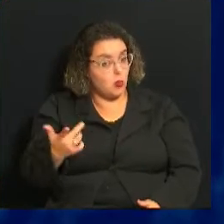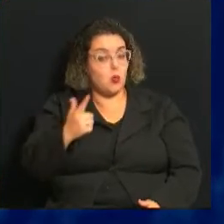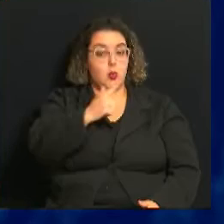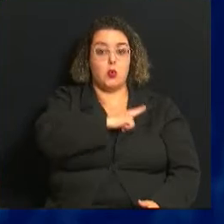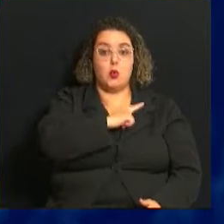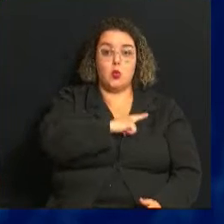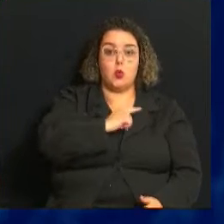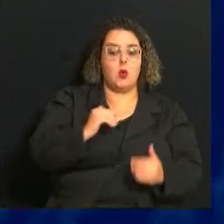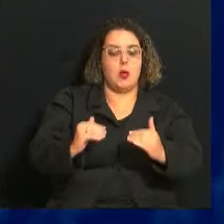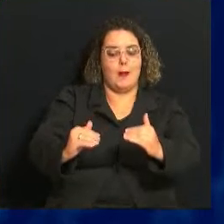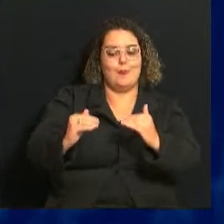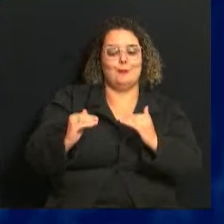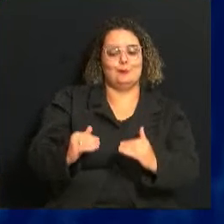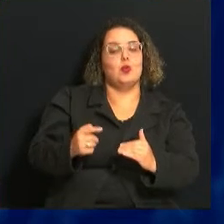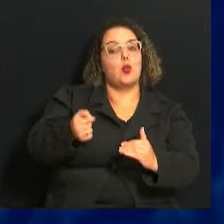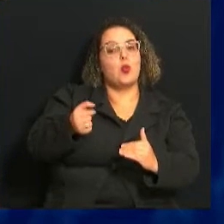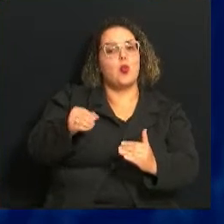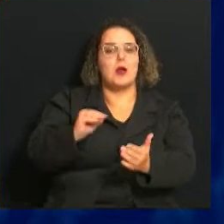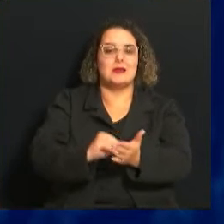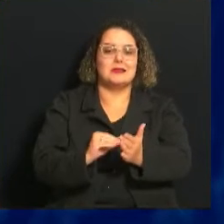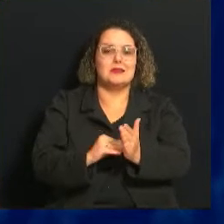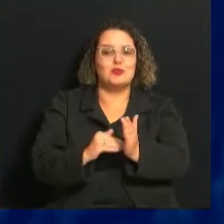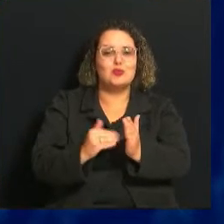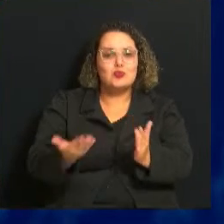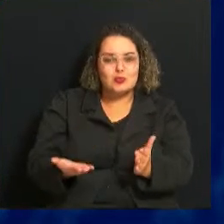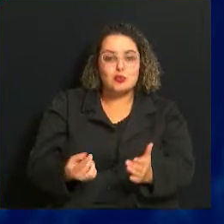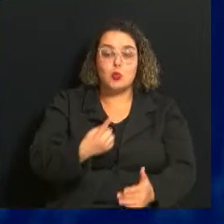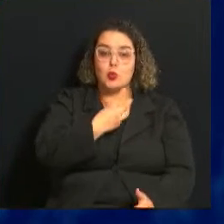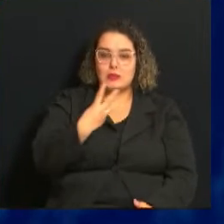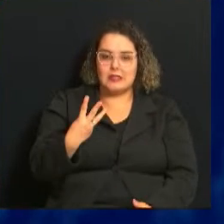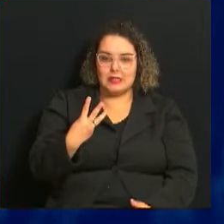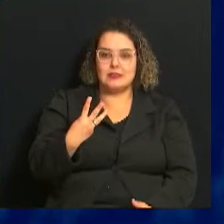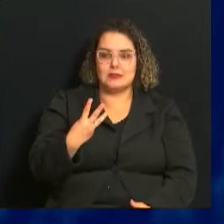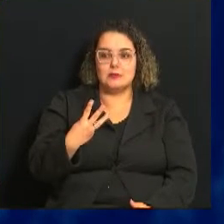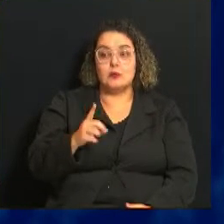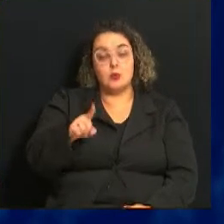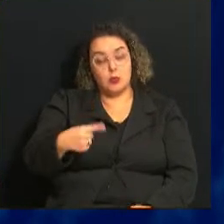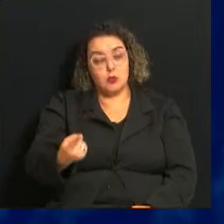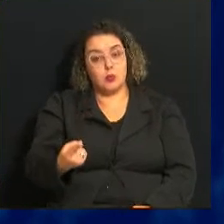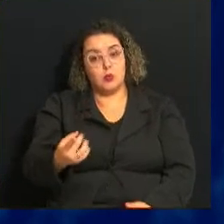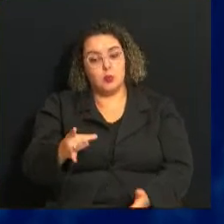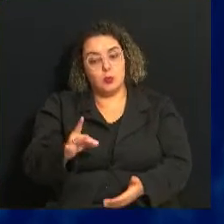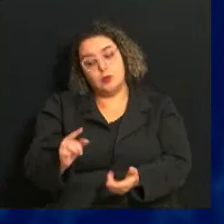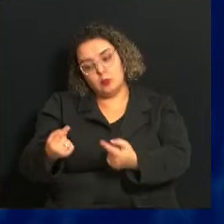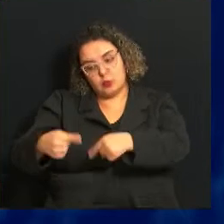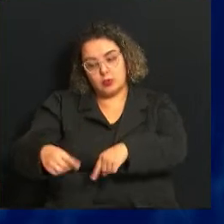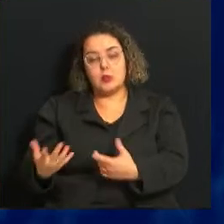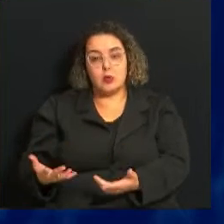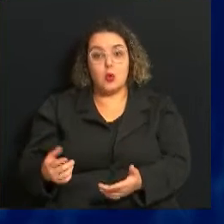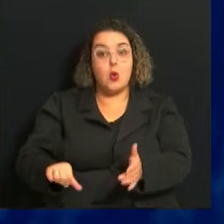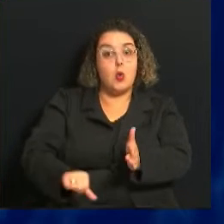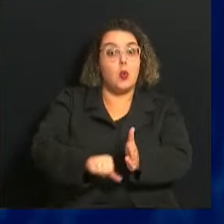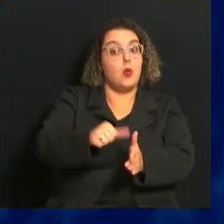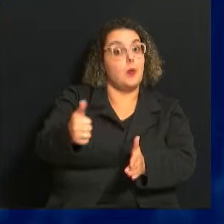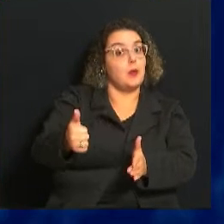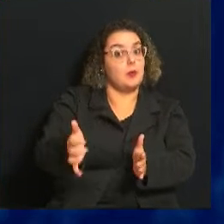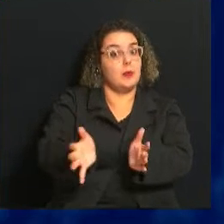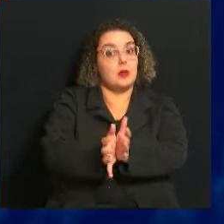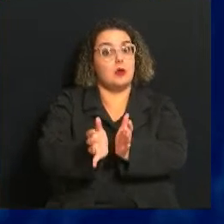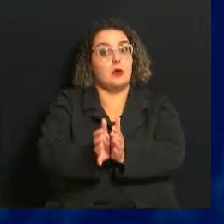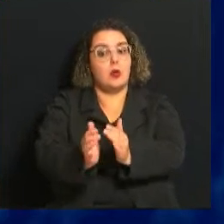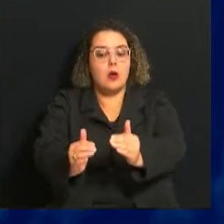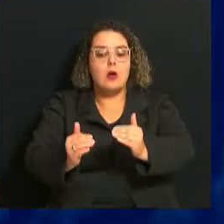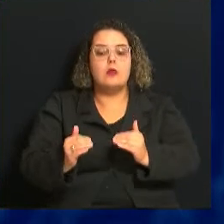penúltimo colocado com 13 pontos, e o adversário de logo mais é o primeiro time fora da zona de rebaixamento